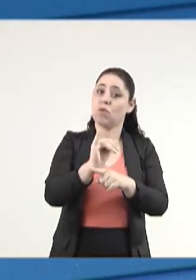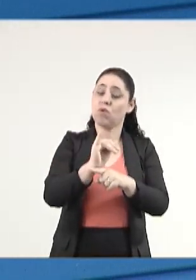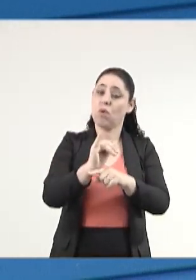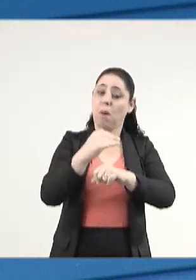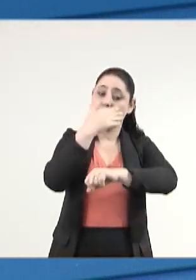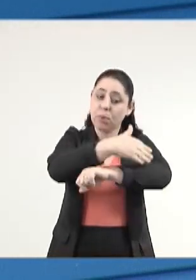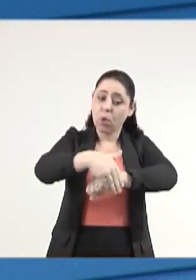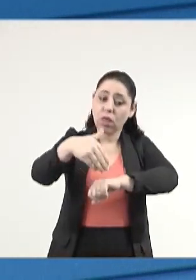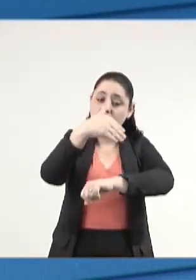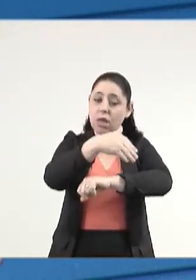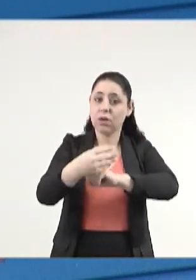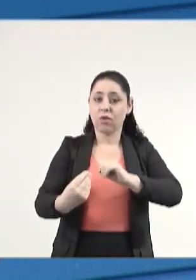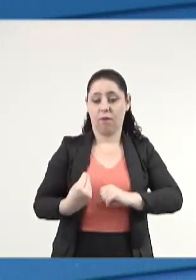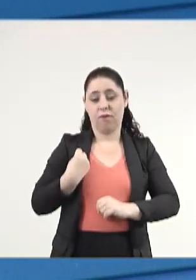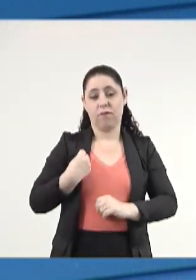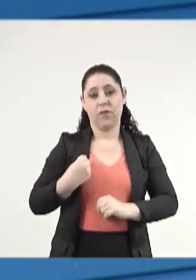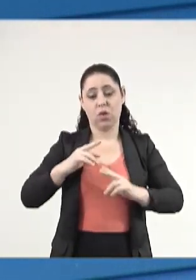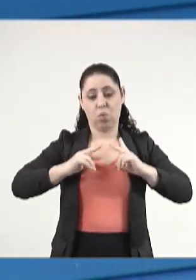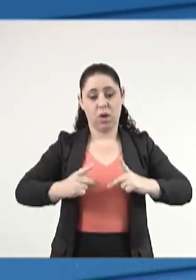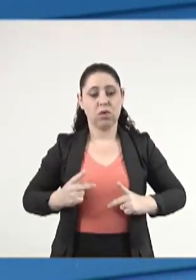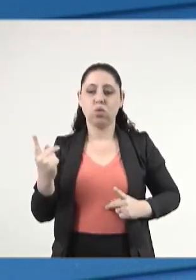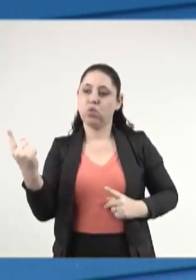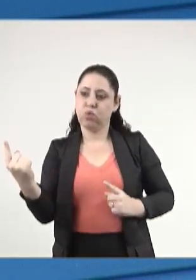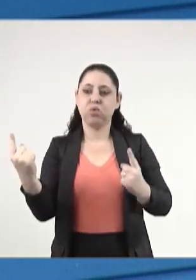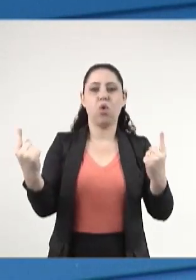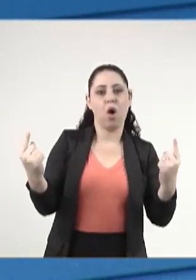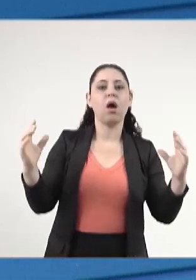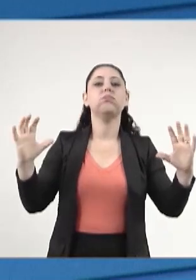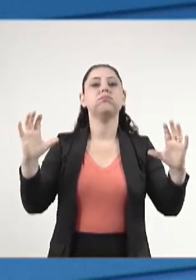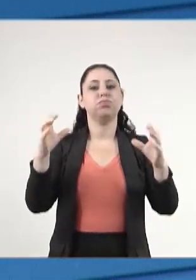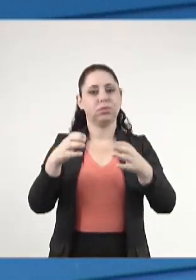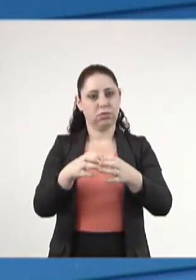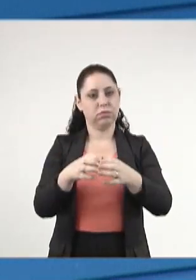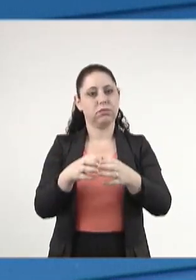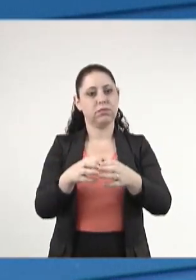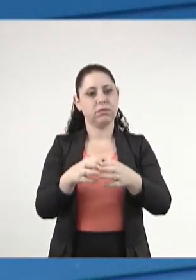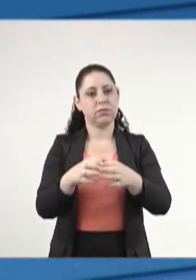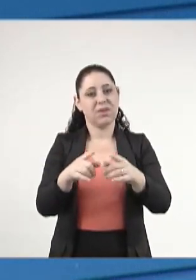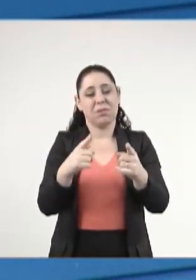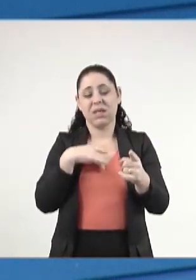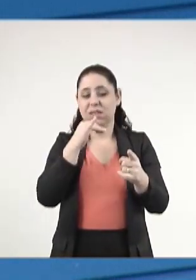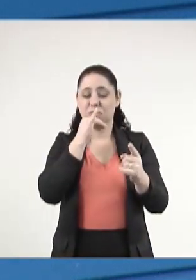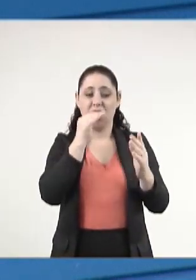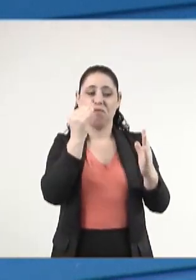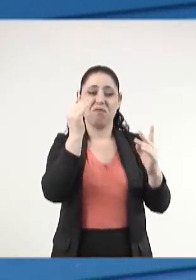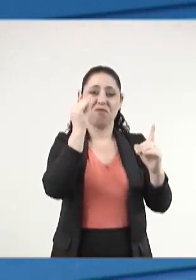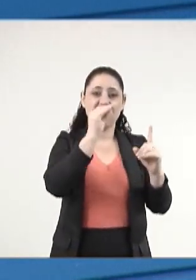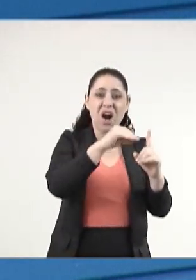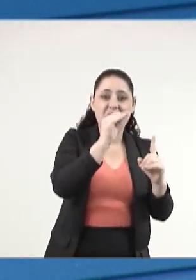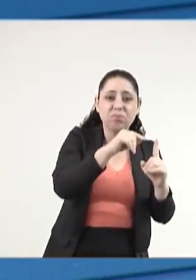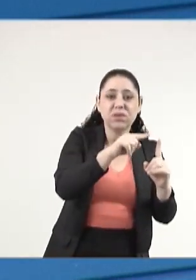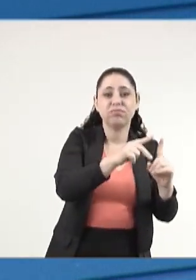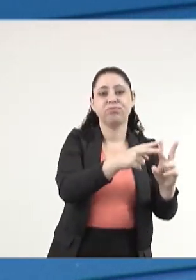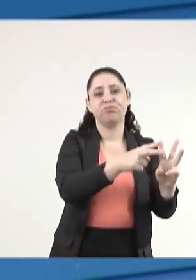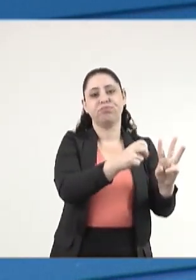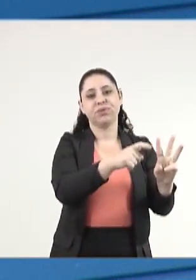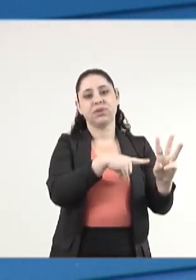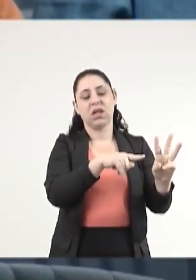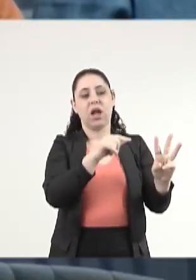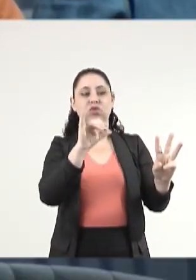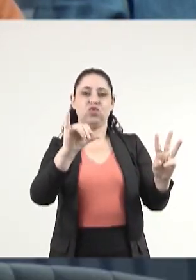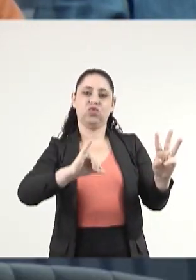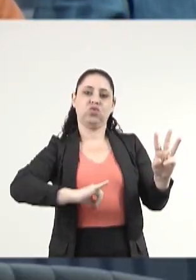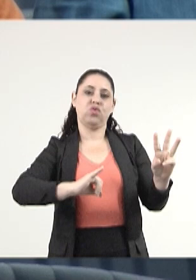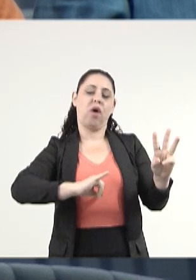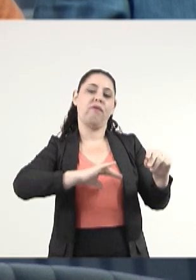proteja a vida humana de ambos os lados, né? Infelizmente, sempre o lado mais fraco, que é o dos indígenas,